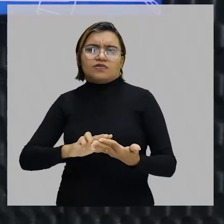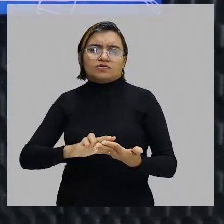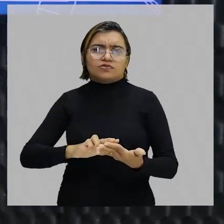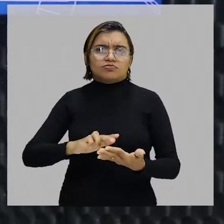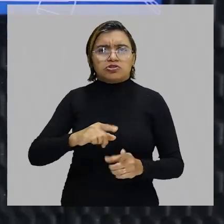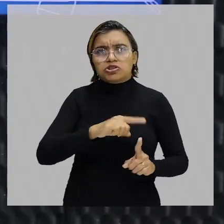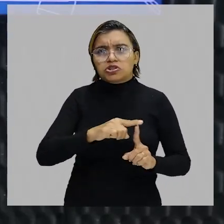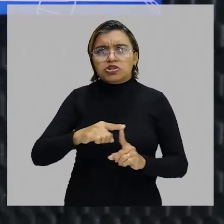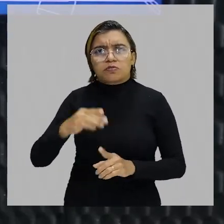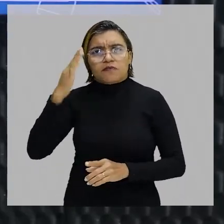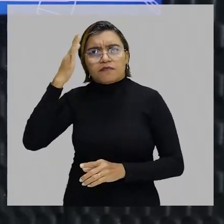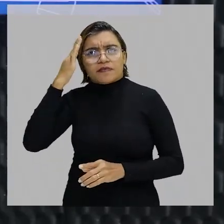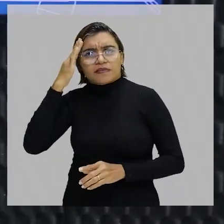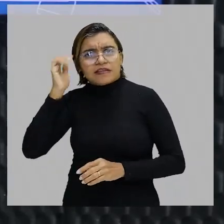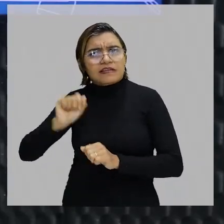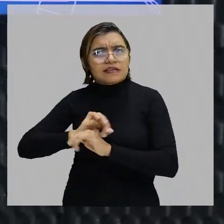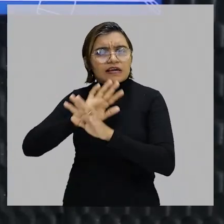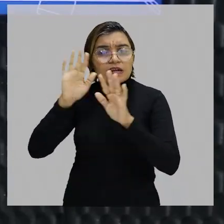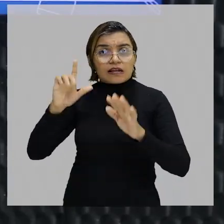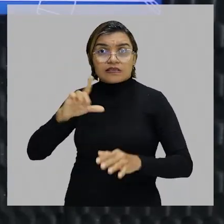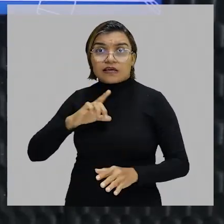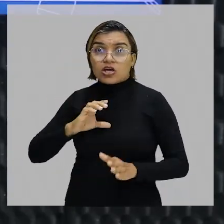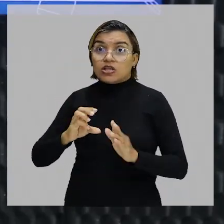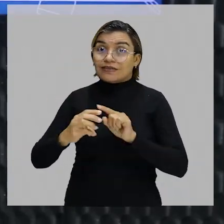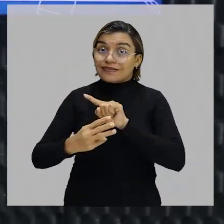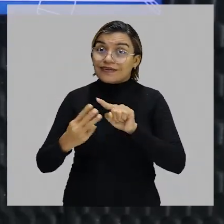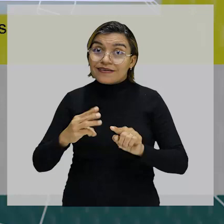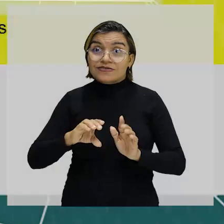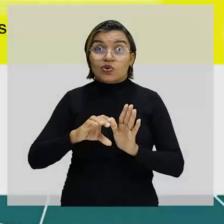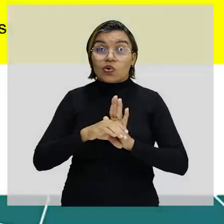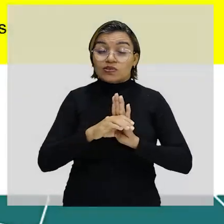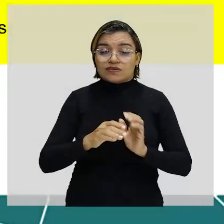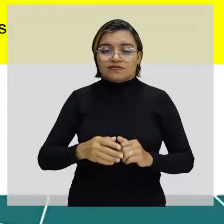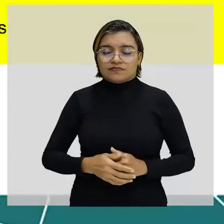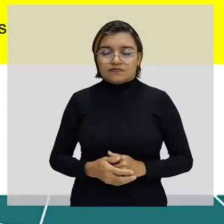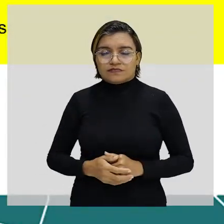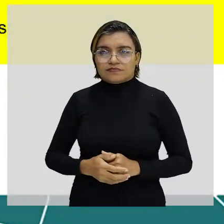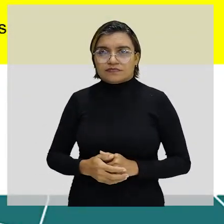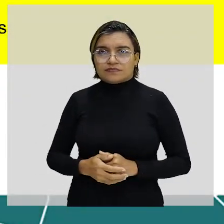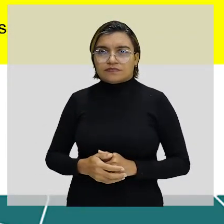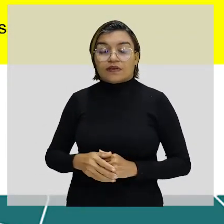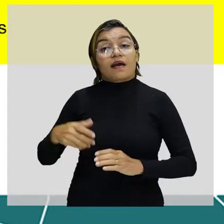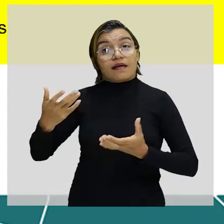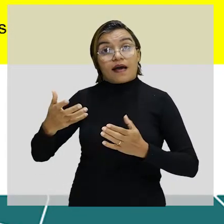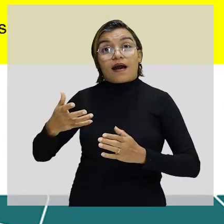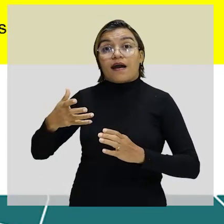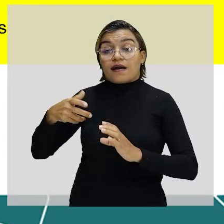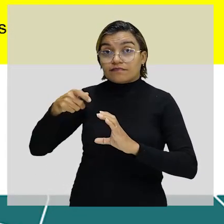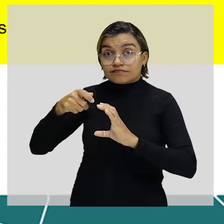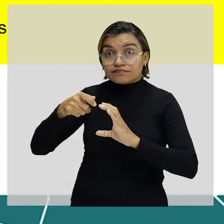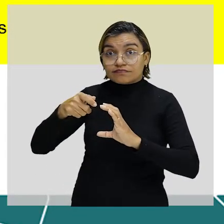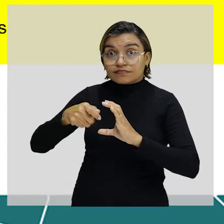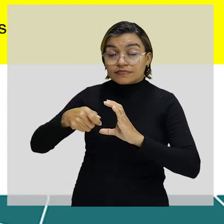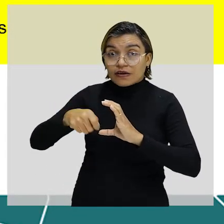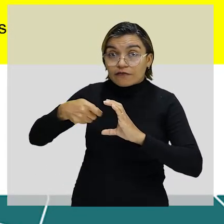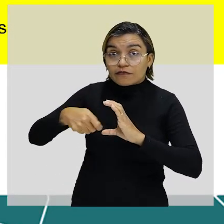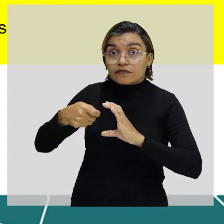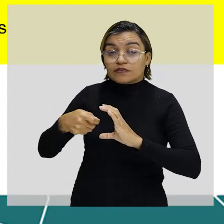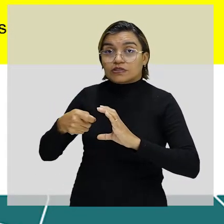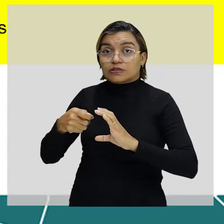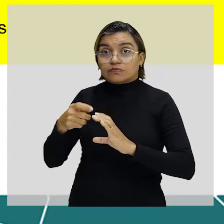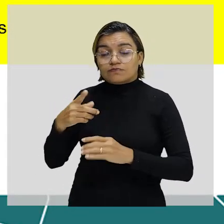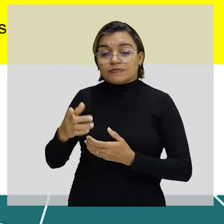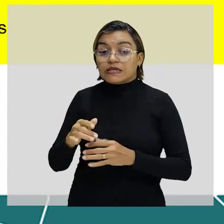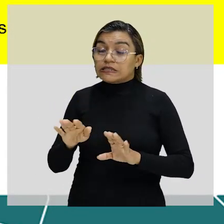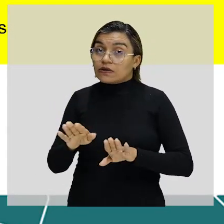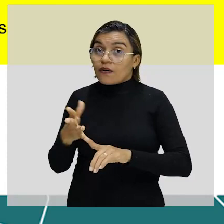3 ideias, 3 pensamentos, 3 conceitos. E é na arte conceitual realmente que a gente vai questionar. Esse aqui é para